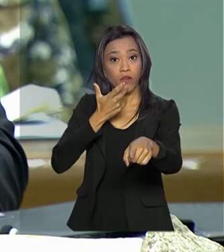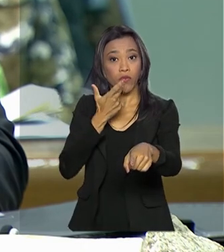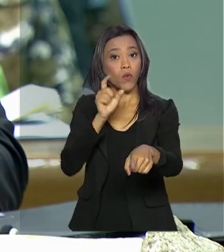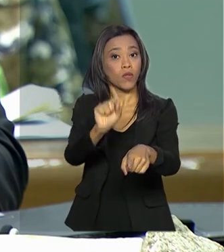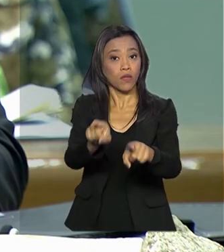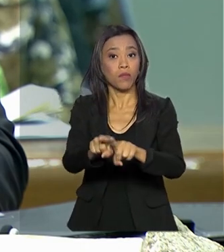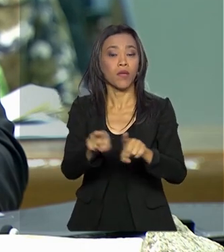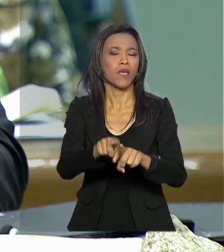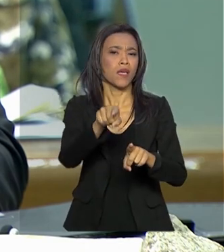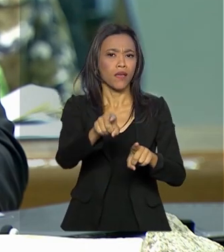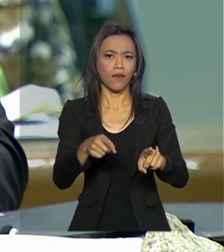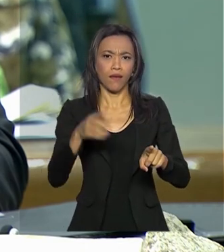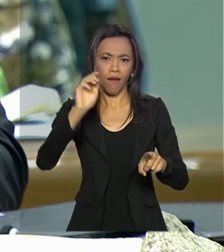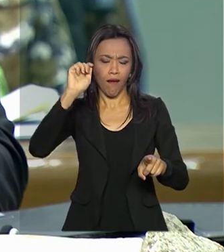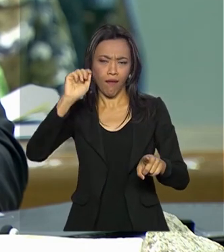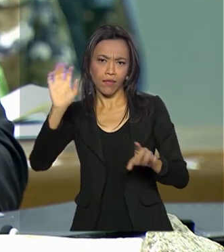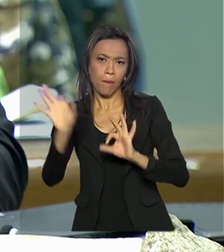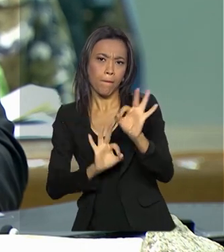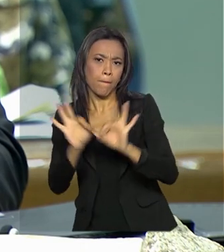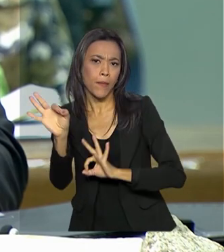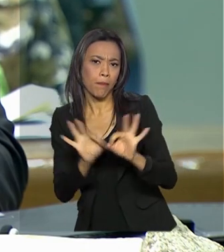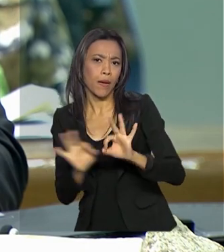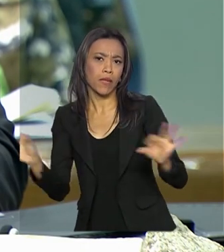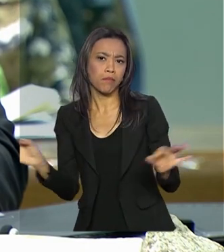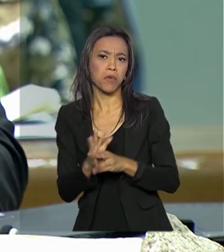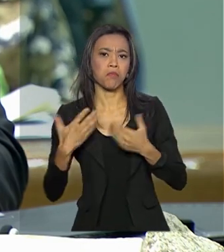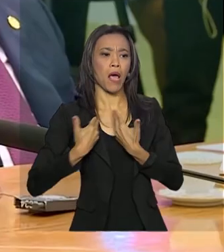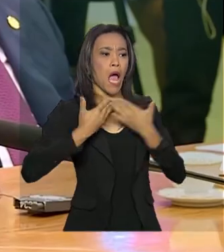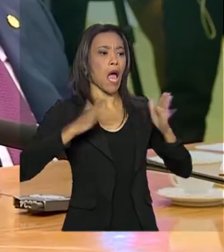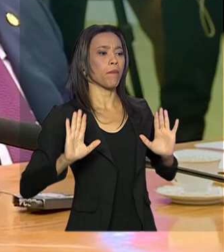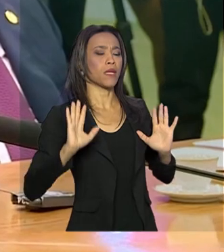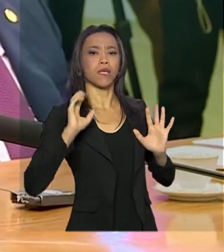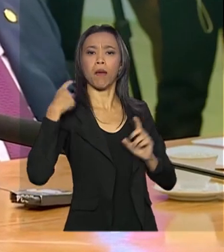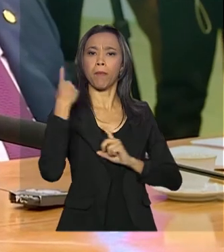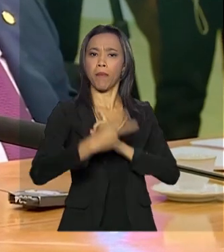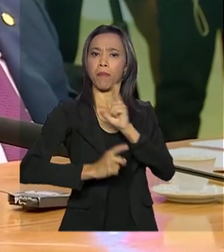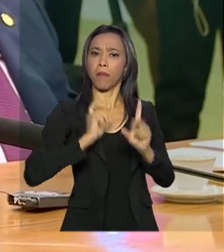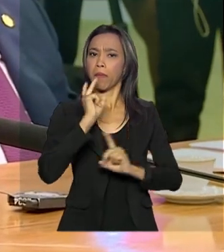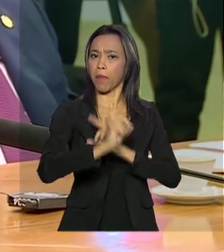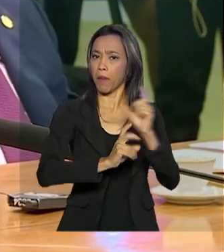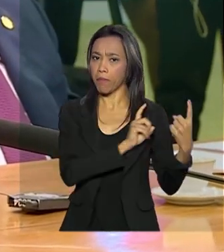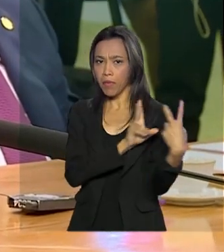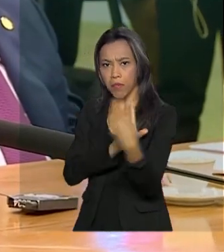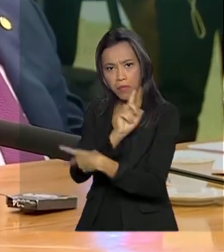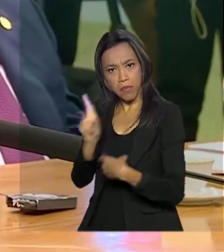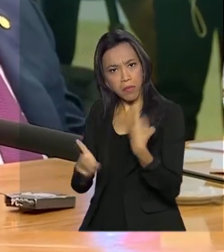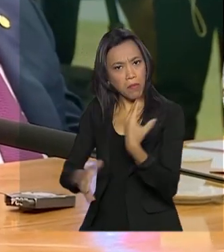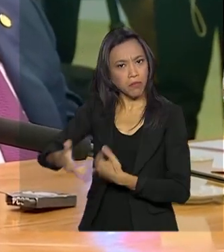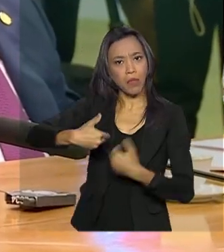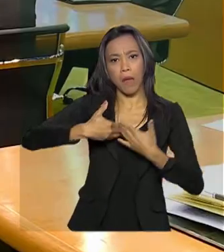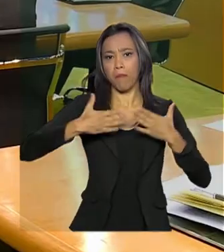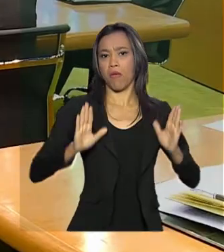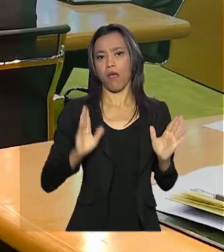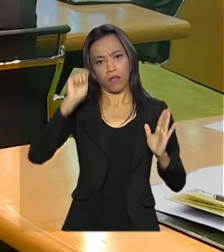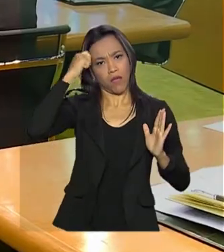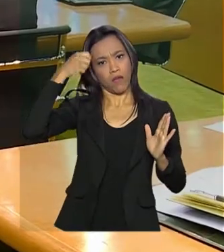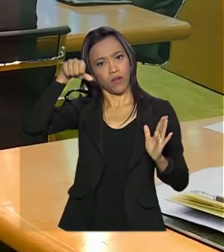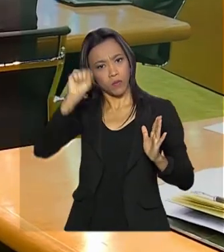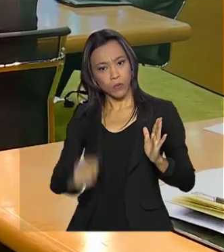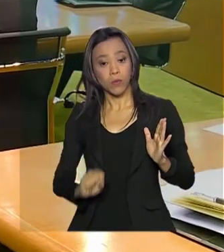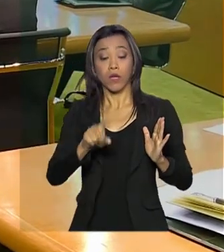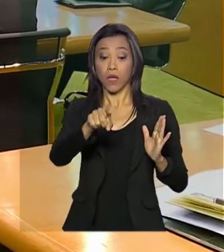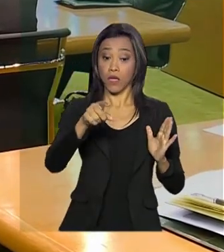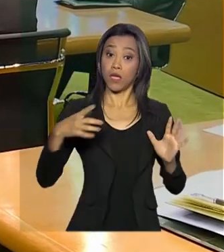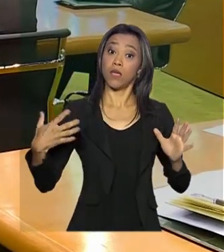está pronta para criar uma área de livre comércio o resultado desses dois dias de cúpula foi a declaração